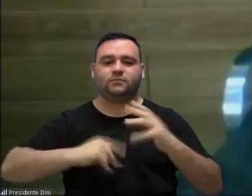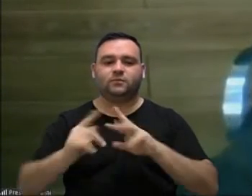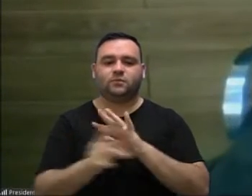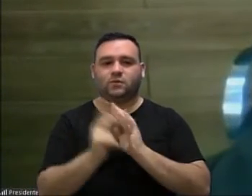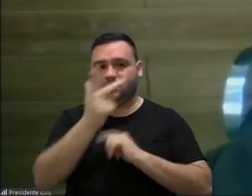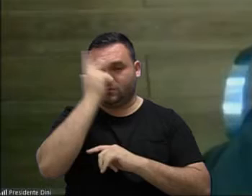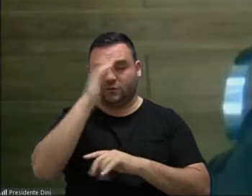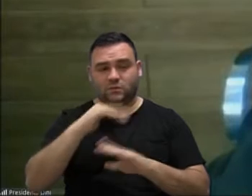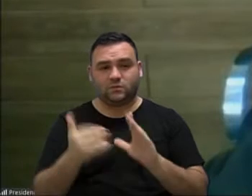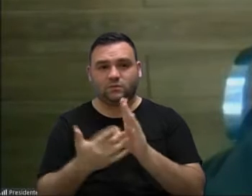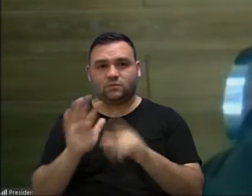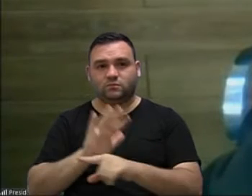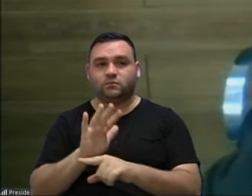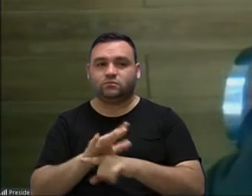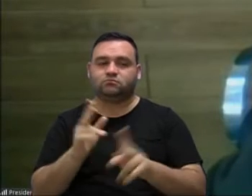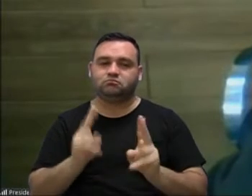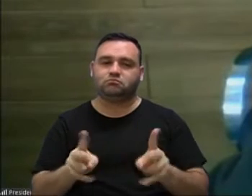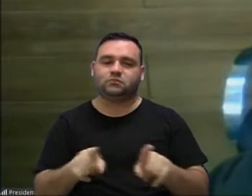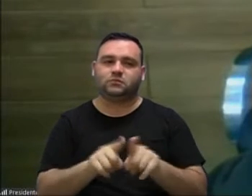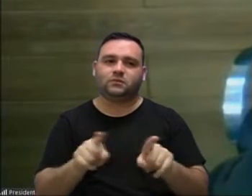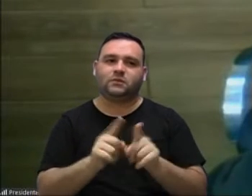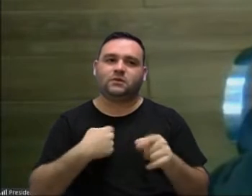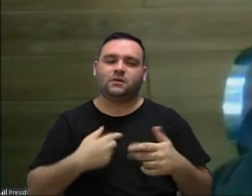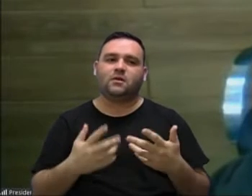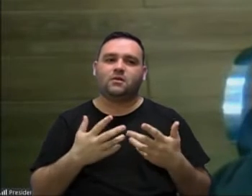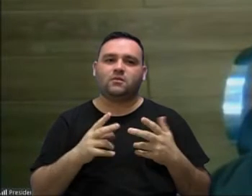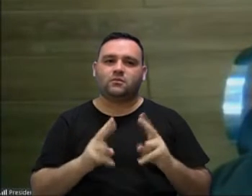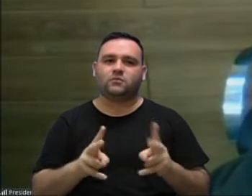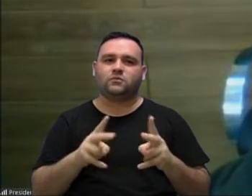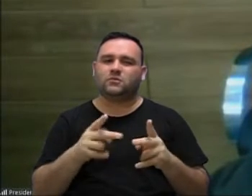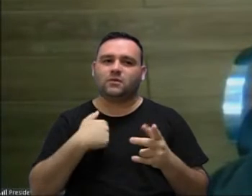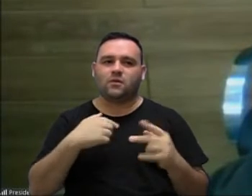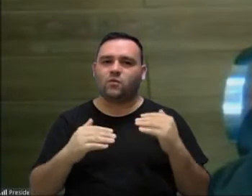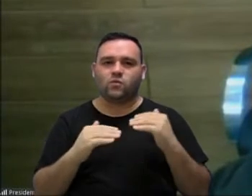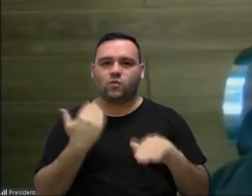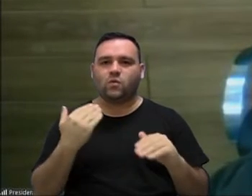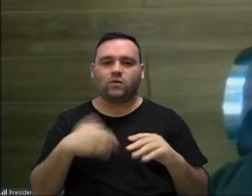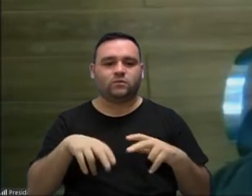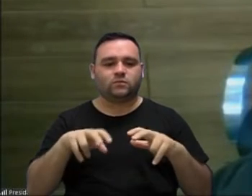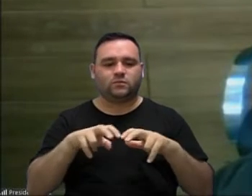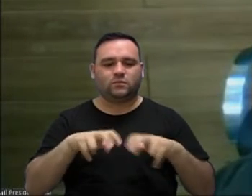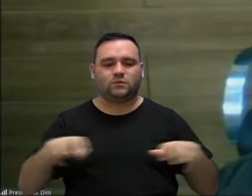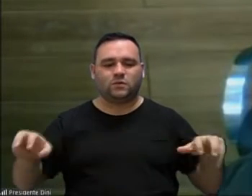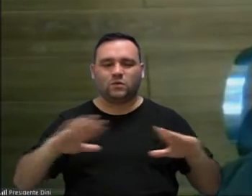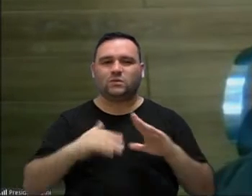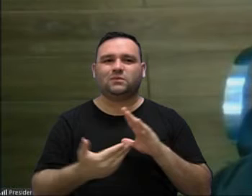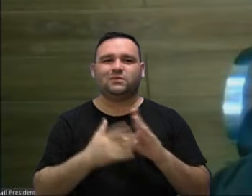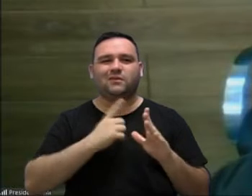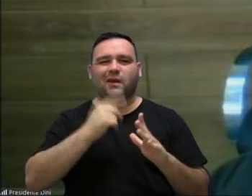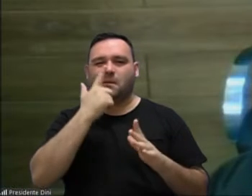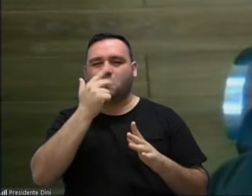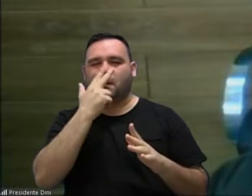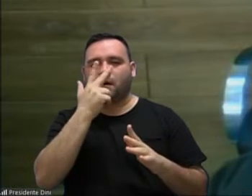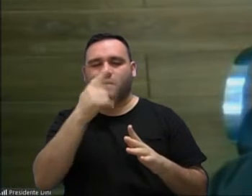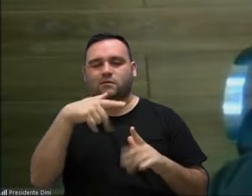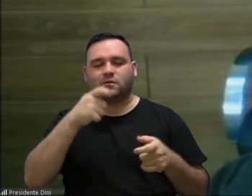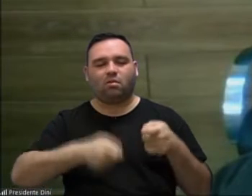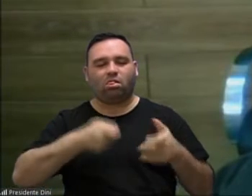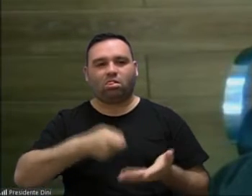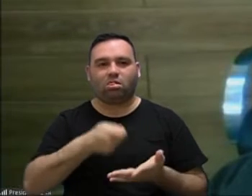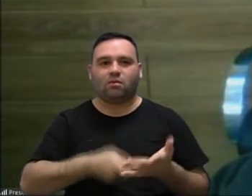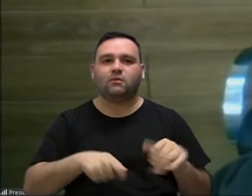beneficiários. Mesmo assim, de imediato, adoto firme o posicionamento de não consentir a me assentar ao lado dos que flertam com autoritarismo, me